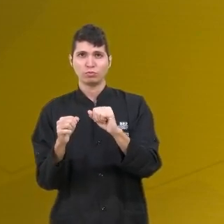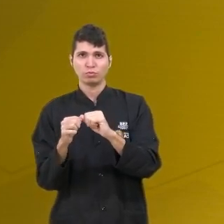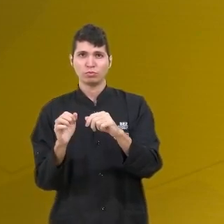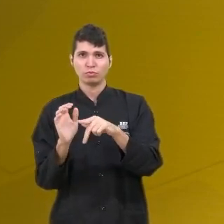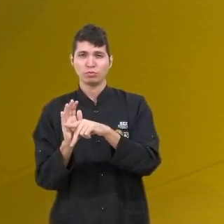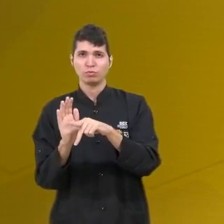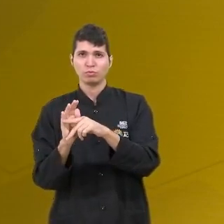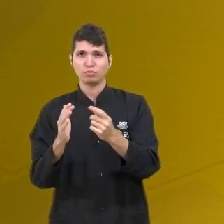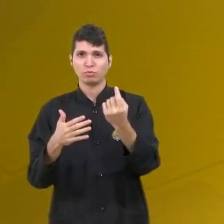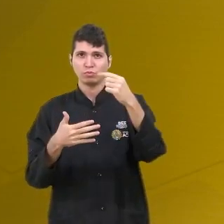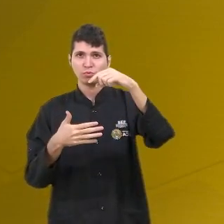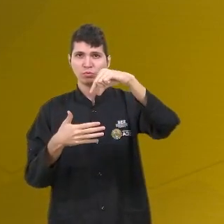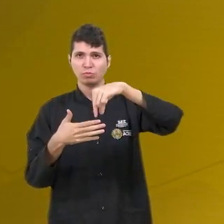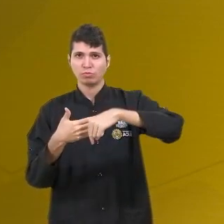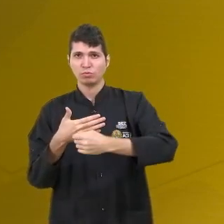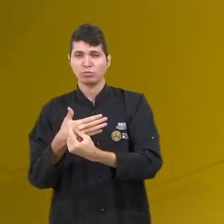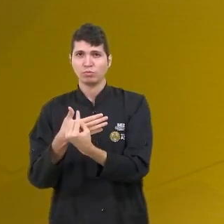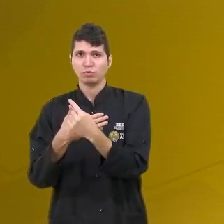Na forma